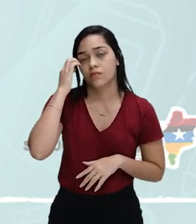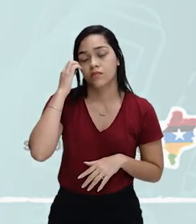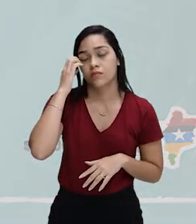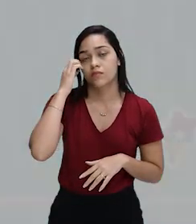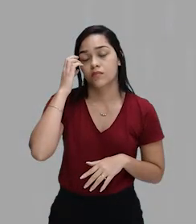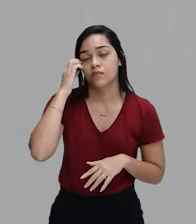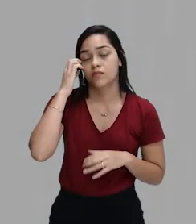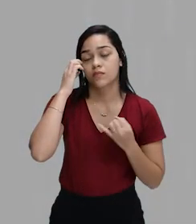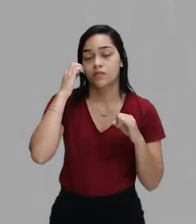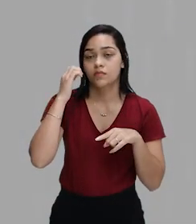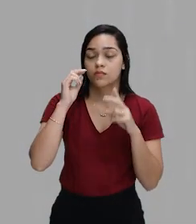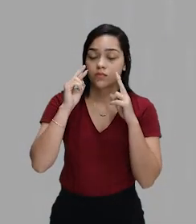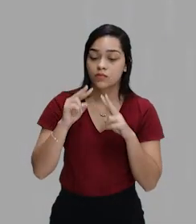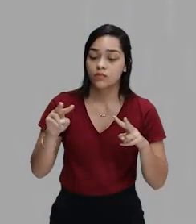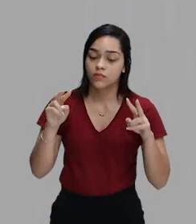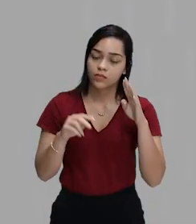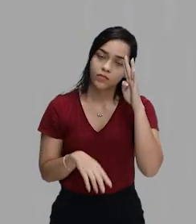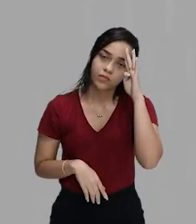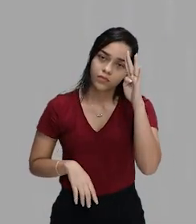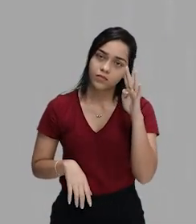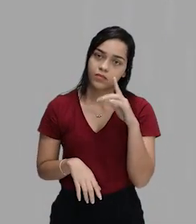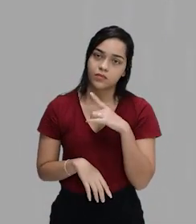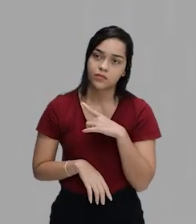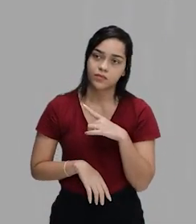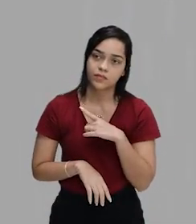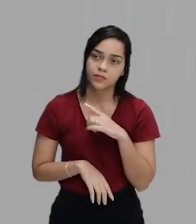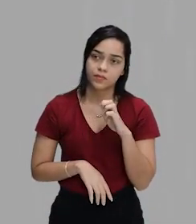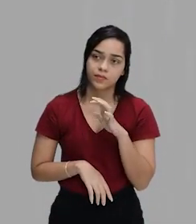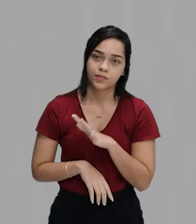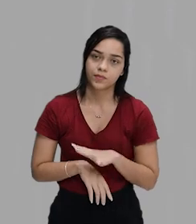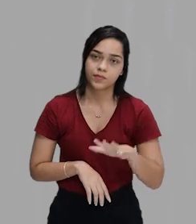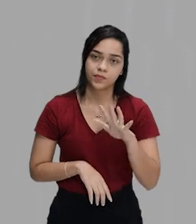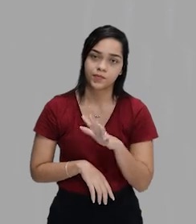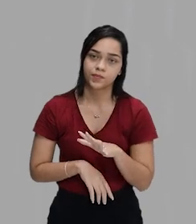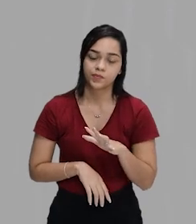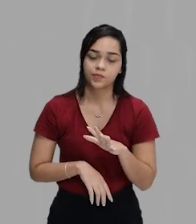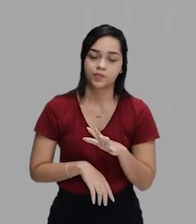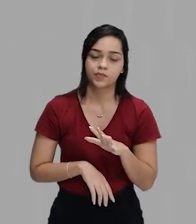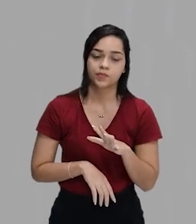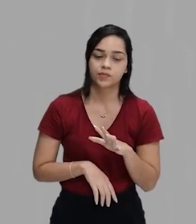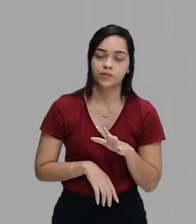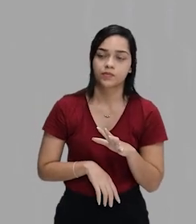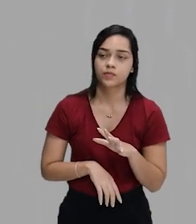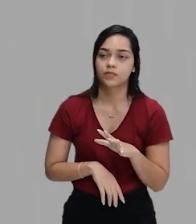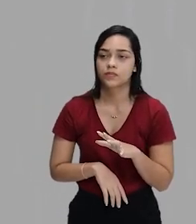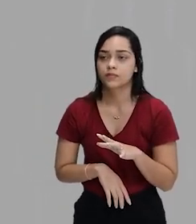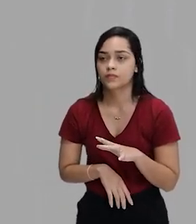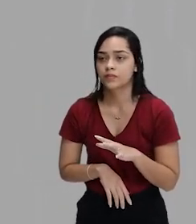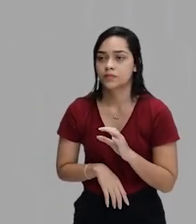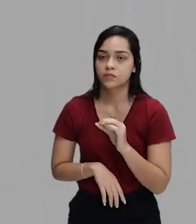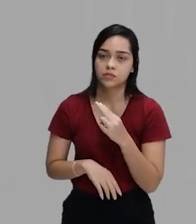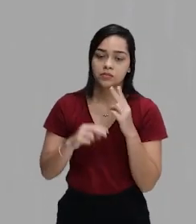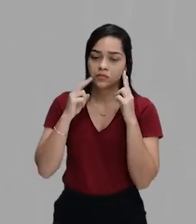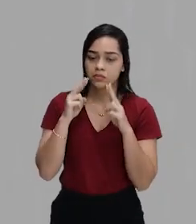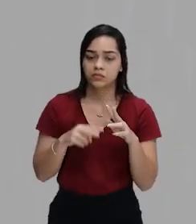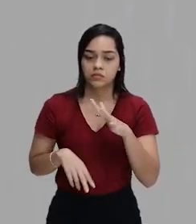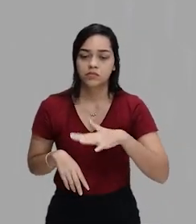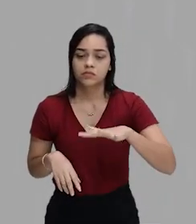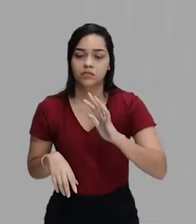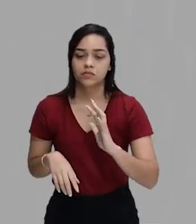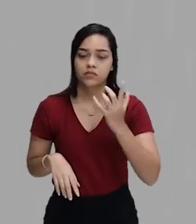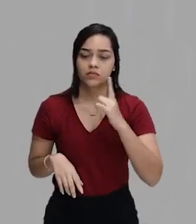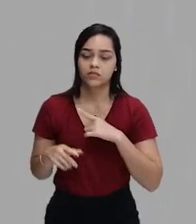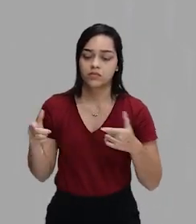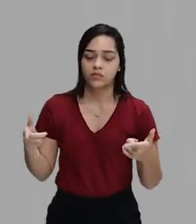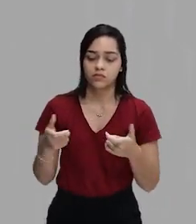Se você olha principalmente para a Europa, né, ou para as áreas onde ocorreram campos